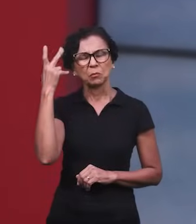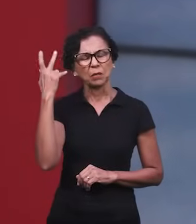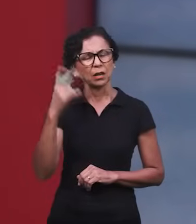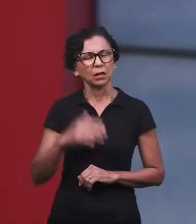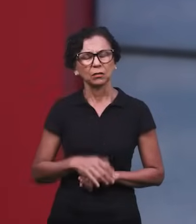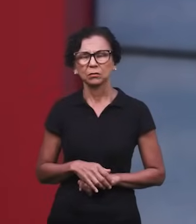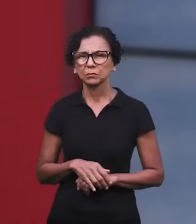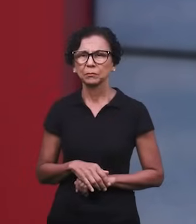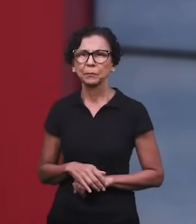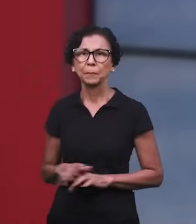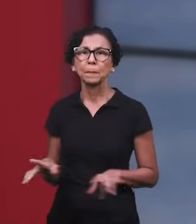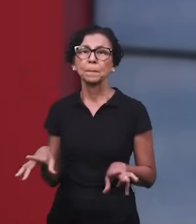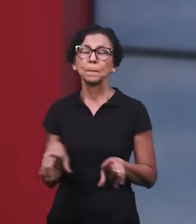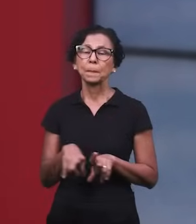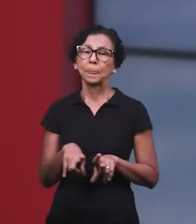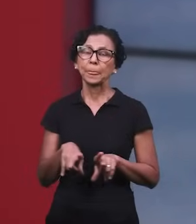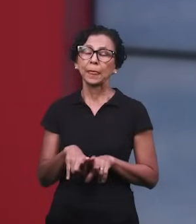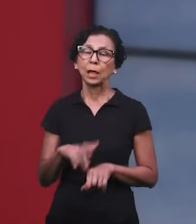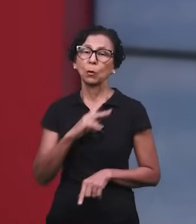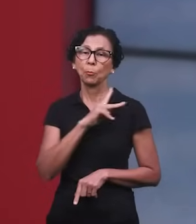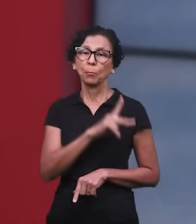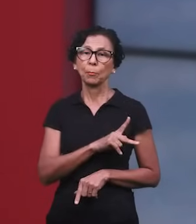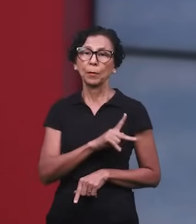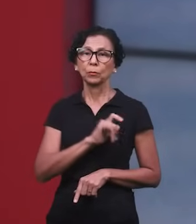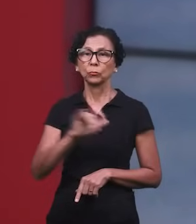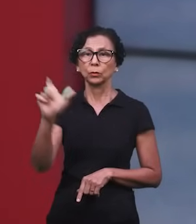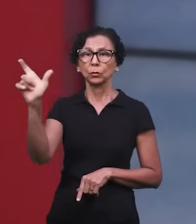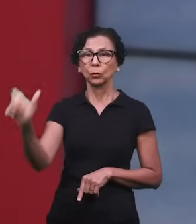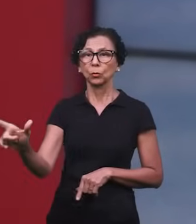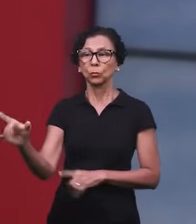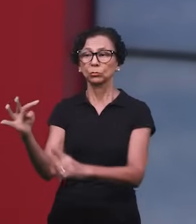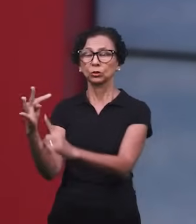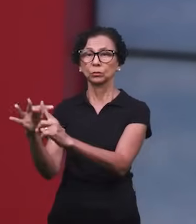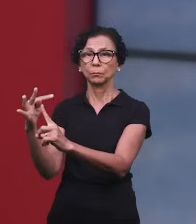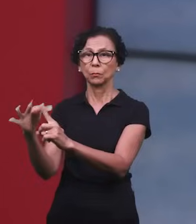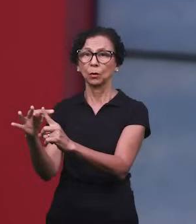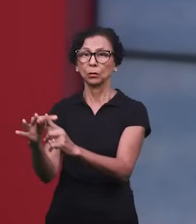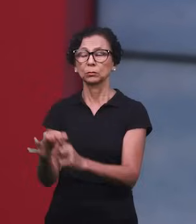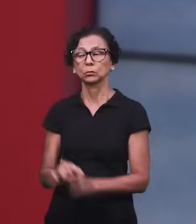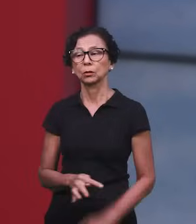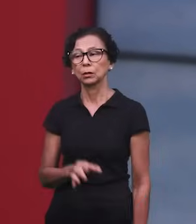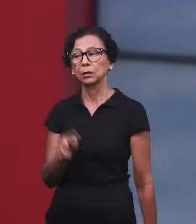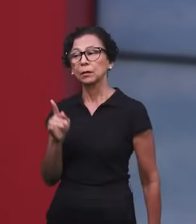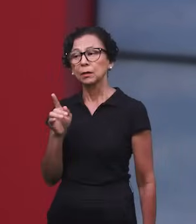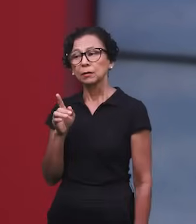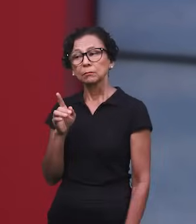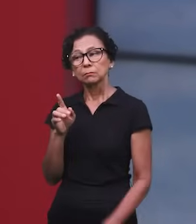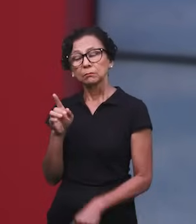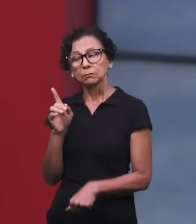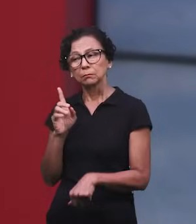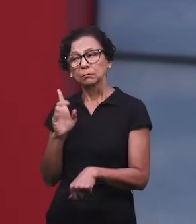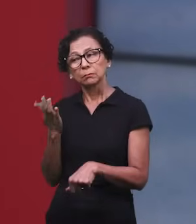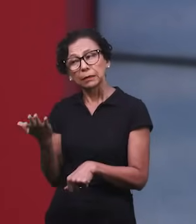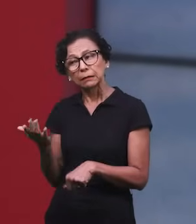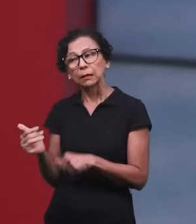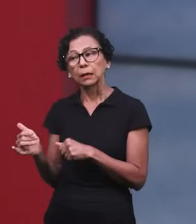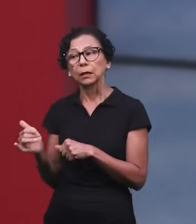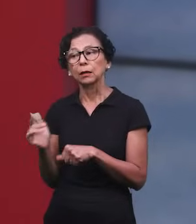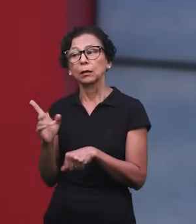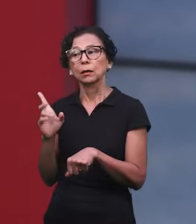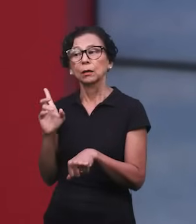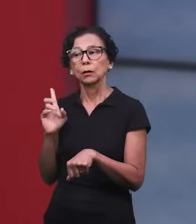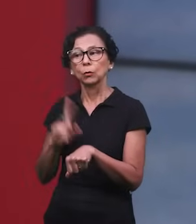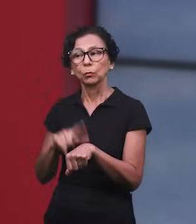Paulo falou para Timóteo o seguinte: Timóteo, chegará o tempo em que as pessoas não quererão